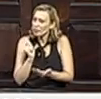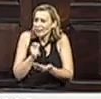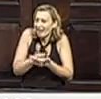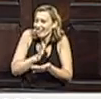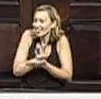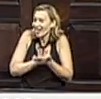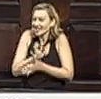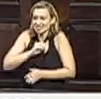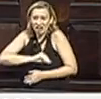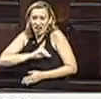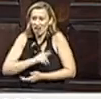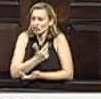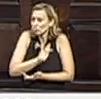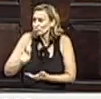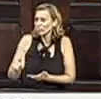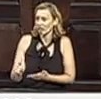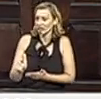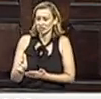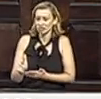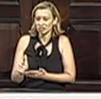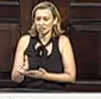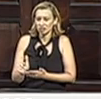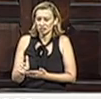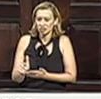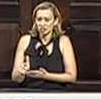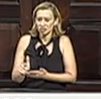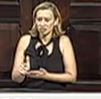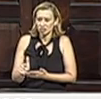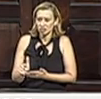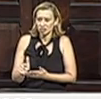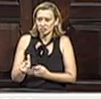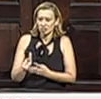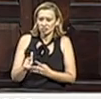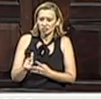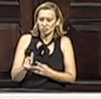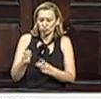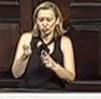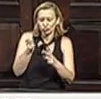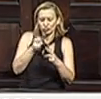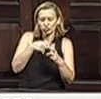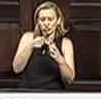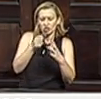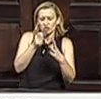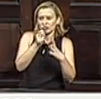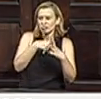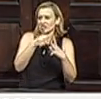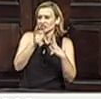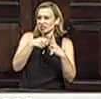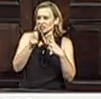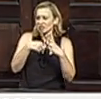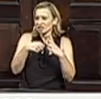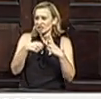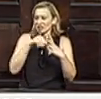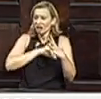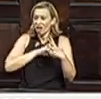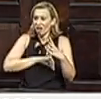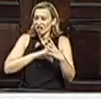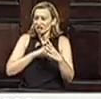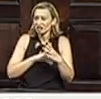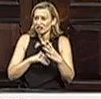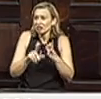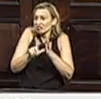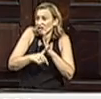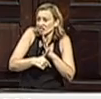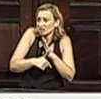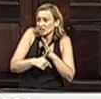ter reajuste salarial, de não ter pagamento de 13º, enfim. E é fundamental